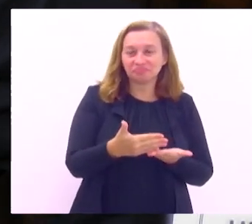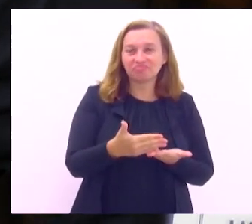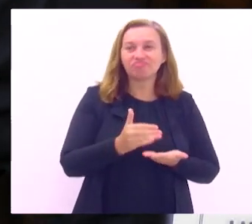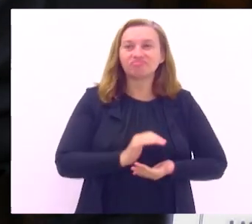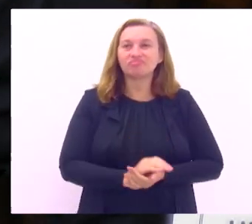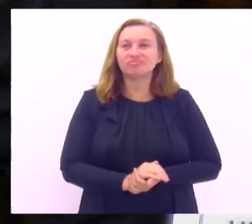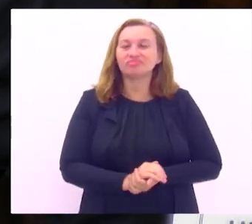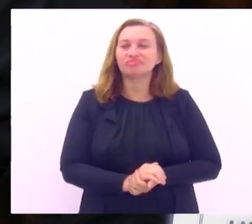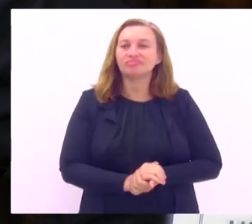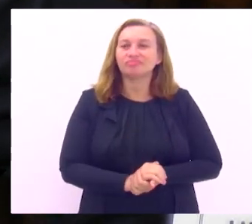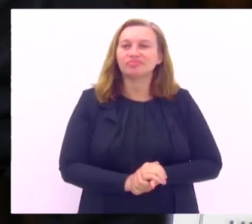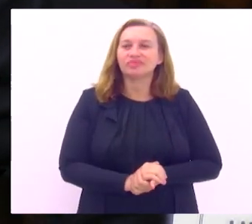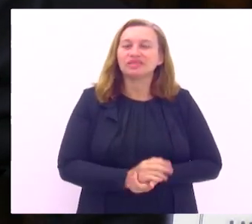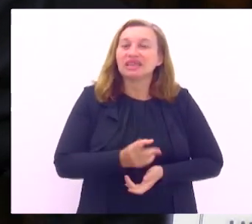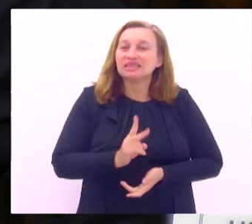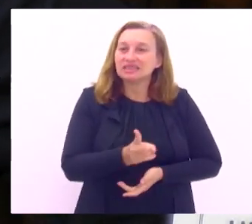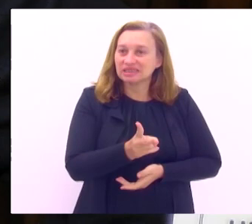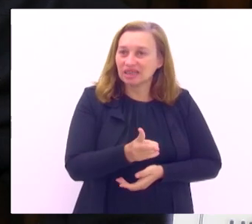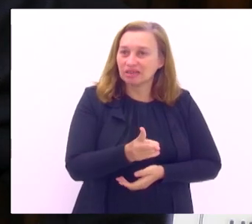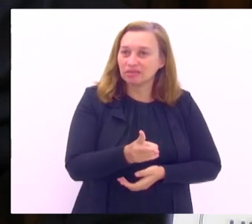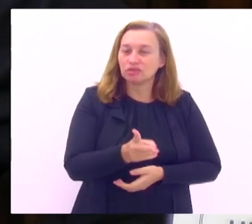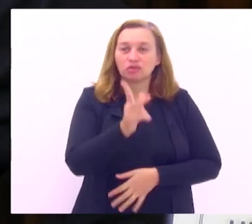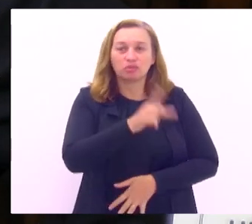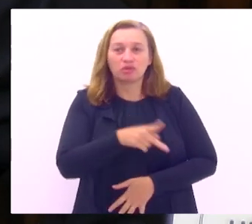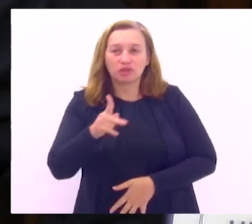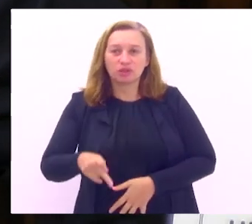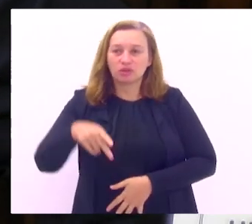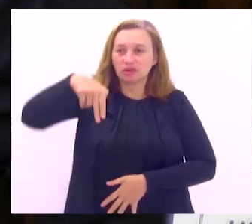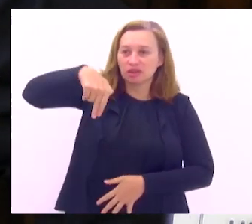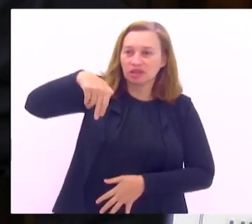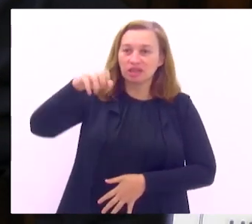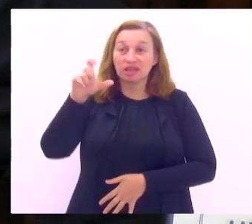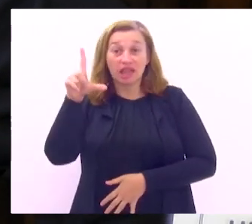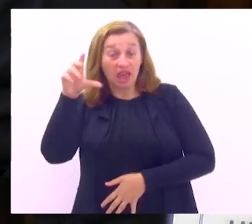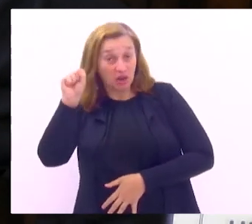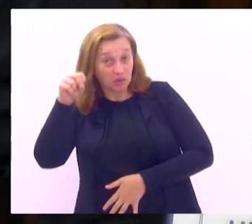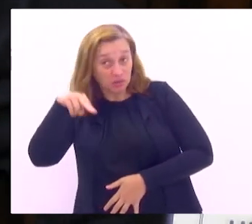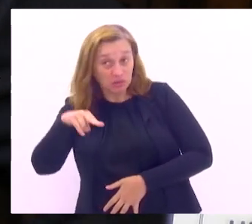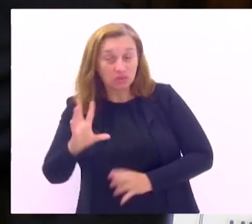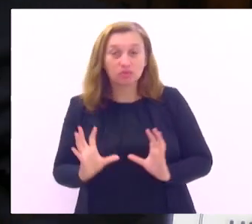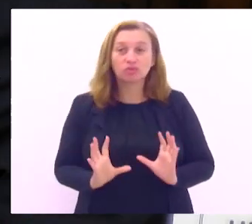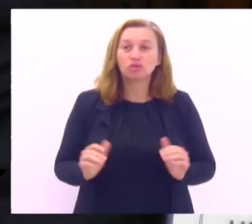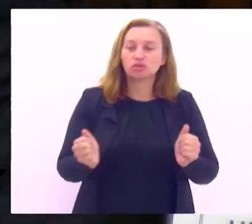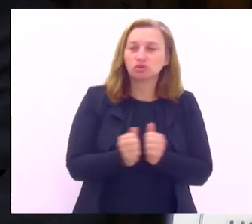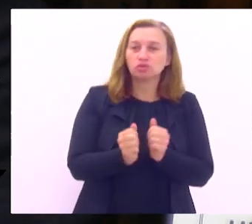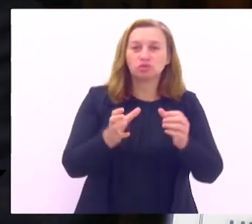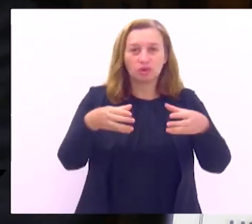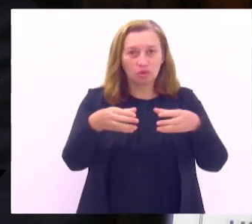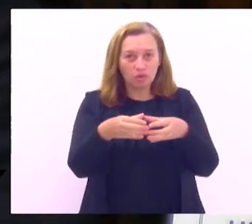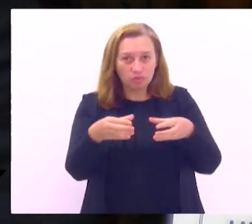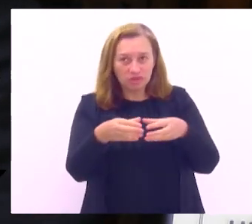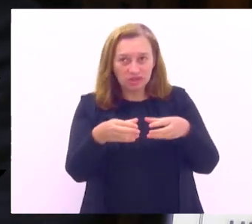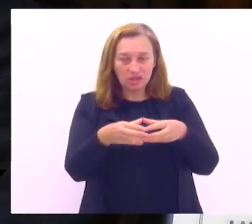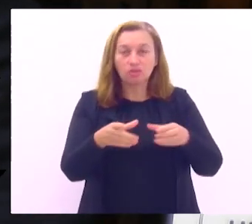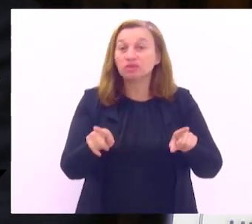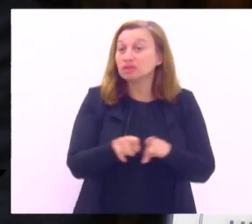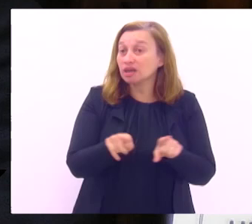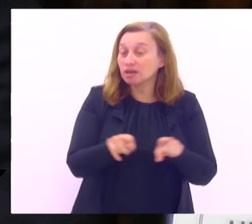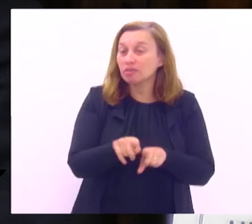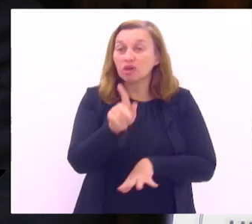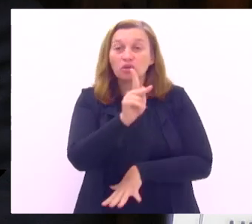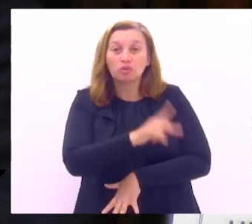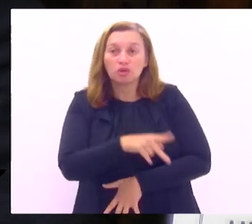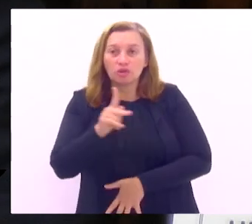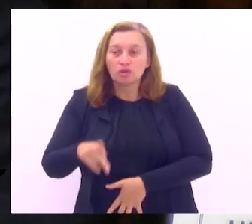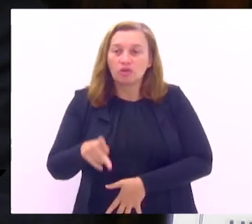dessa trincheira sempre permanente do professor Nelson, né, através da comissão, que perpassou também pelo